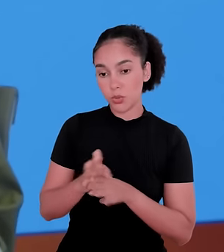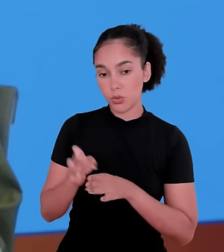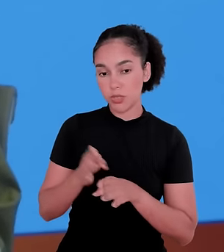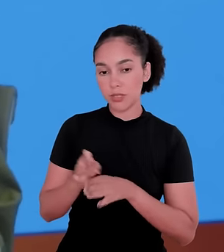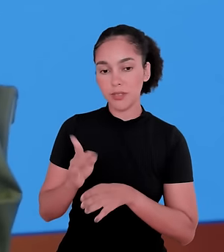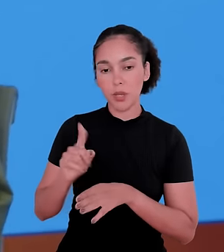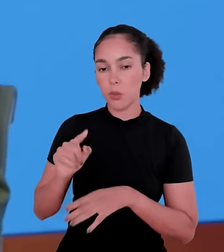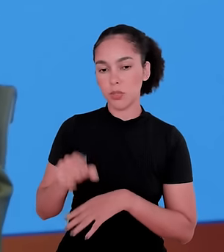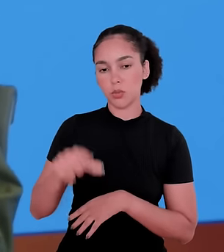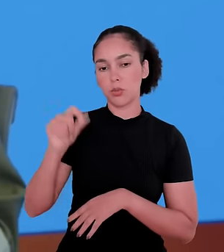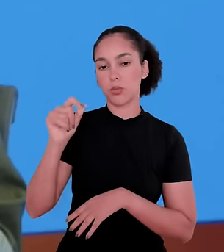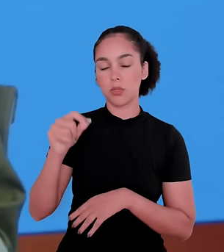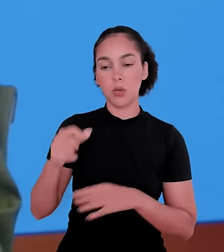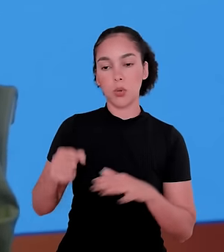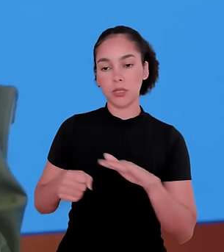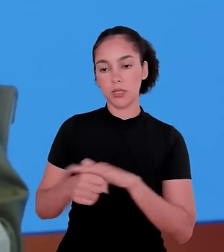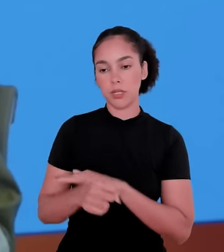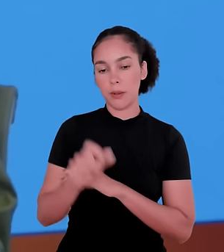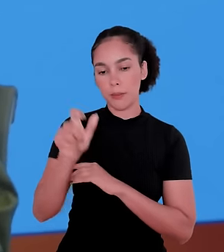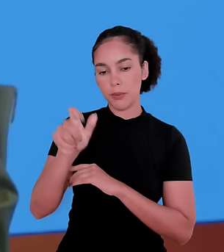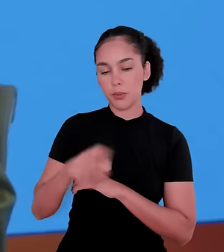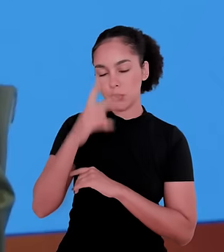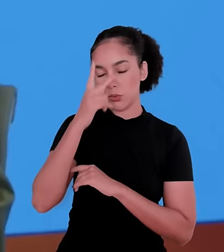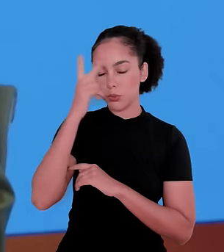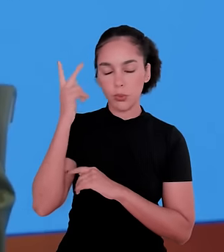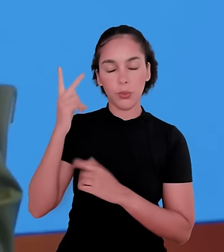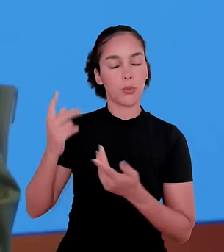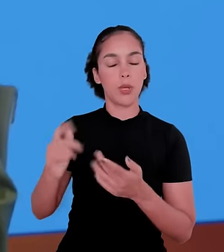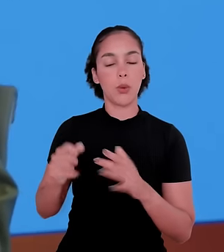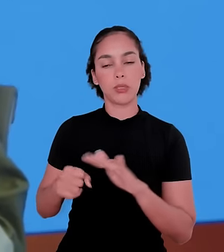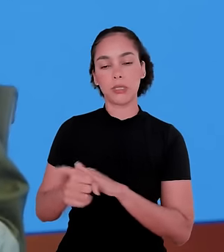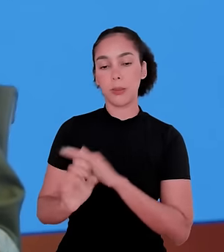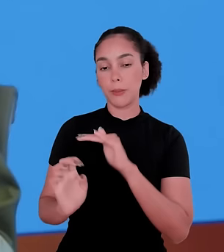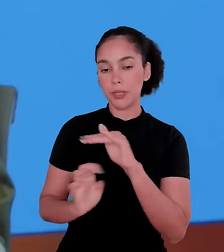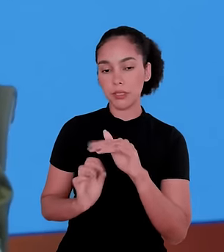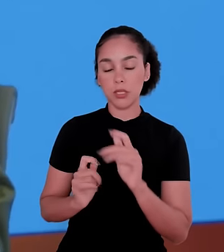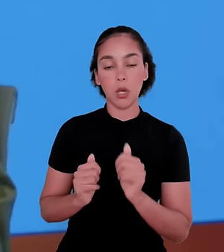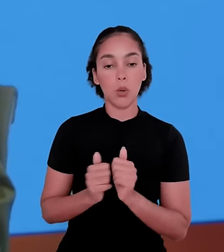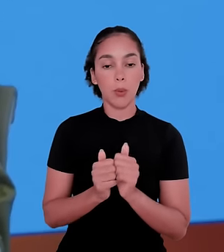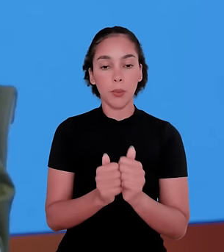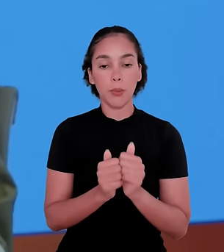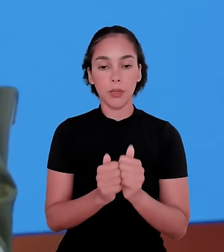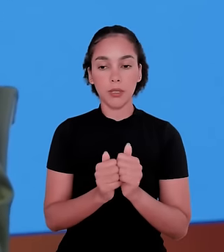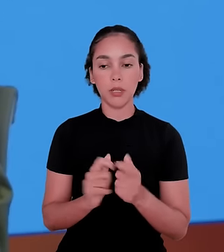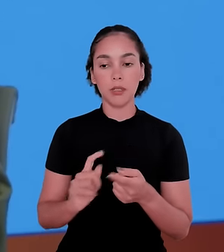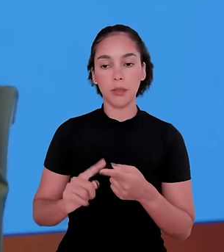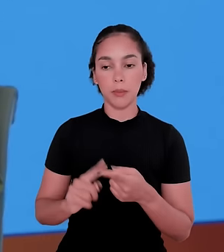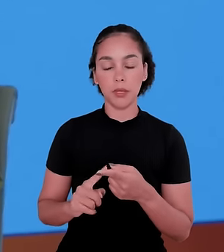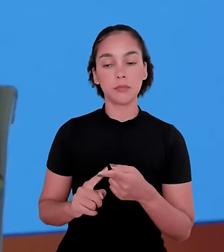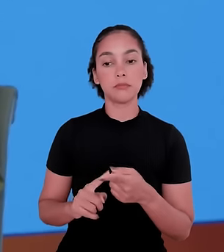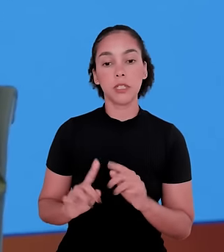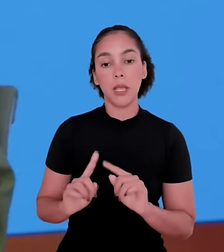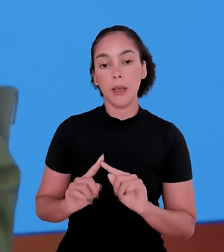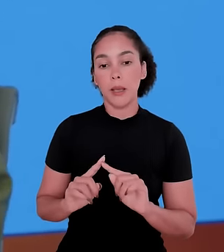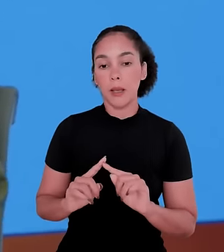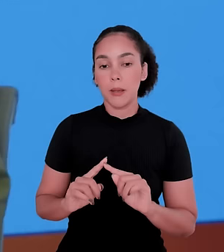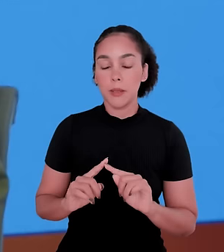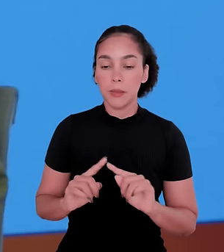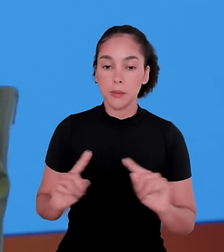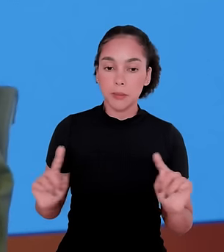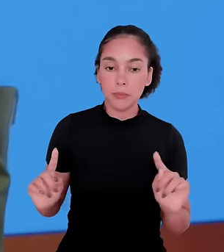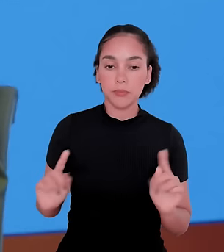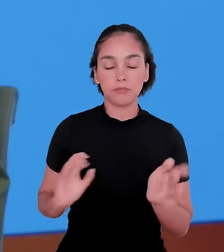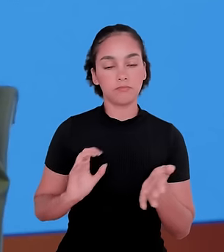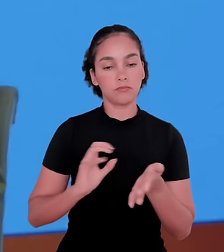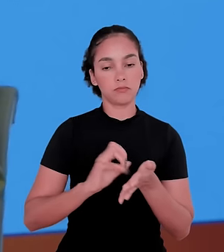opção né você contratar um agente de propriedade Industrial uma empresa para fazer o acompanhamento e o depósito mas eh o